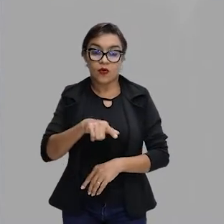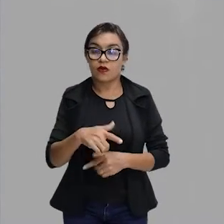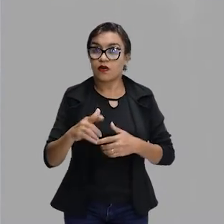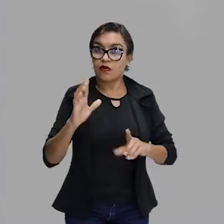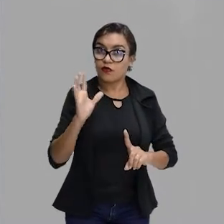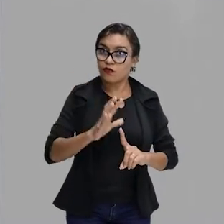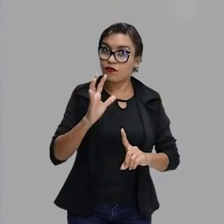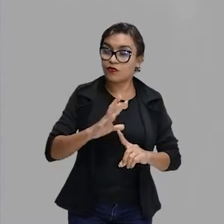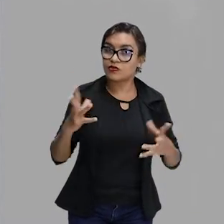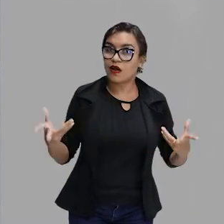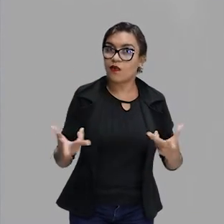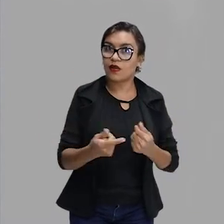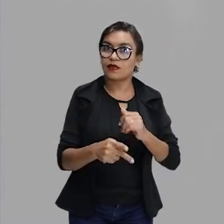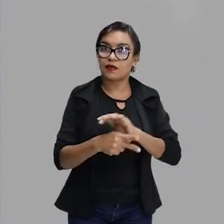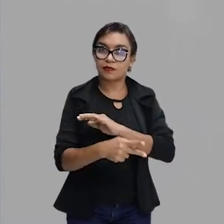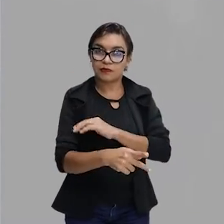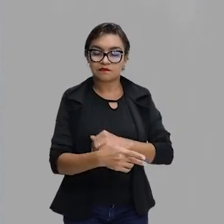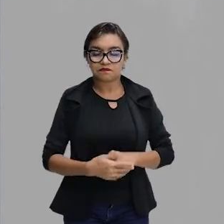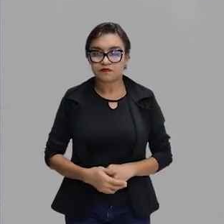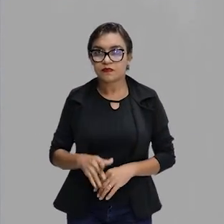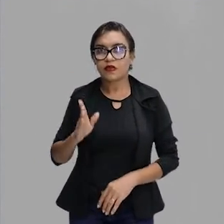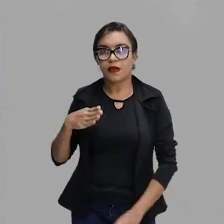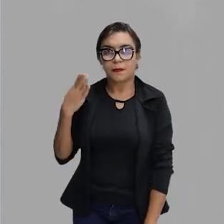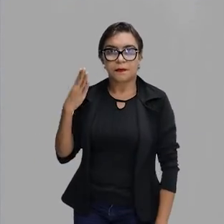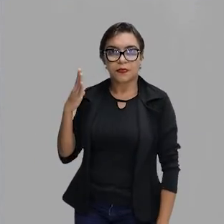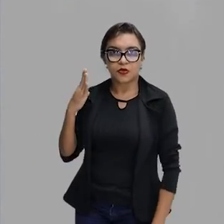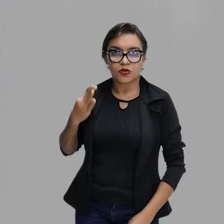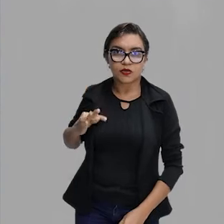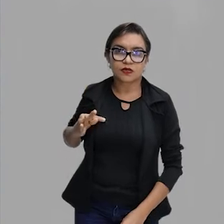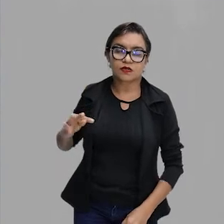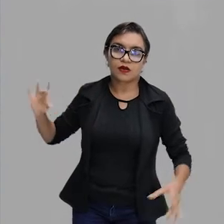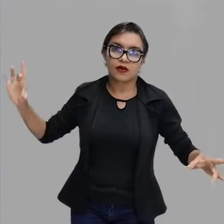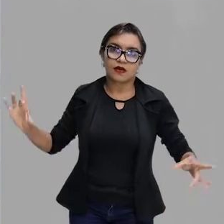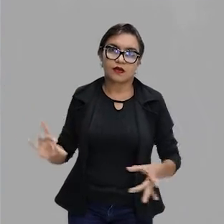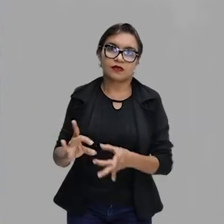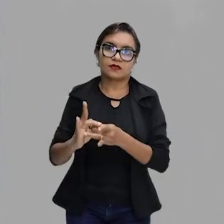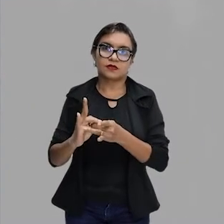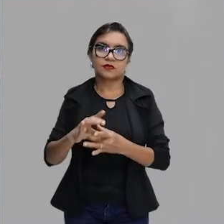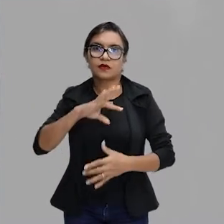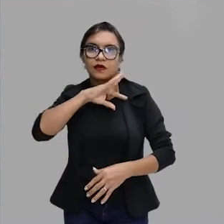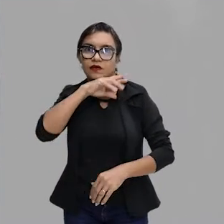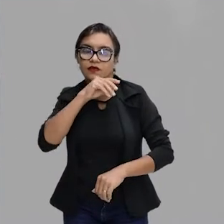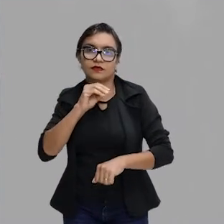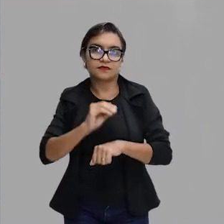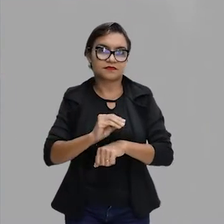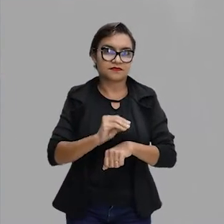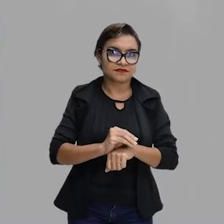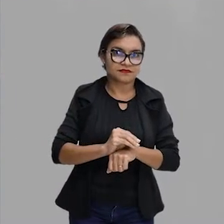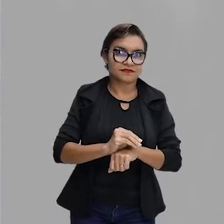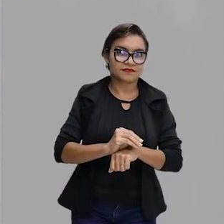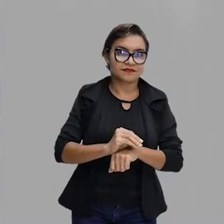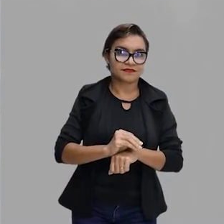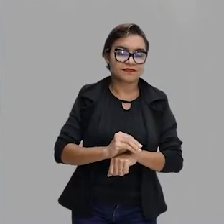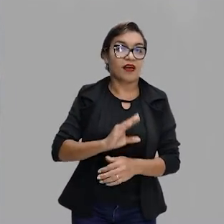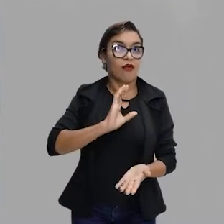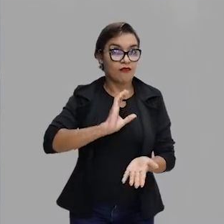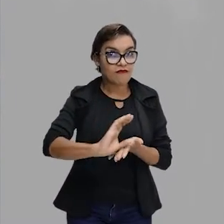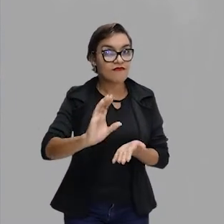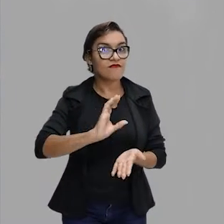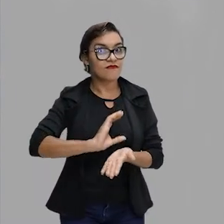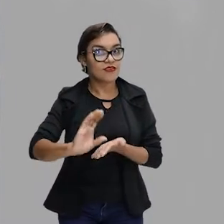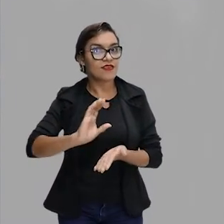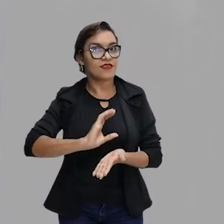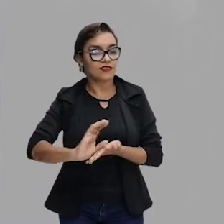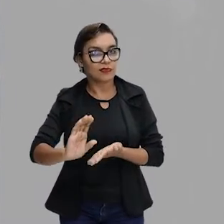do produto. Isso, galera, é a biotecnologia associada à pecuária. Dá dinheiro, professor? É investimento,